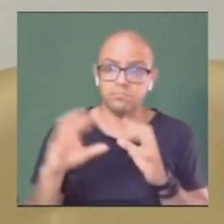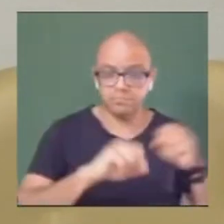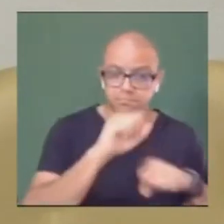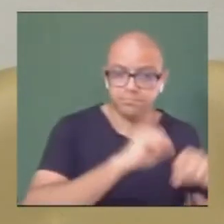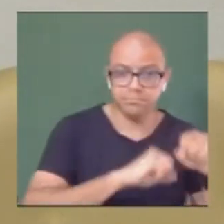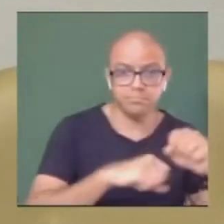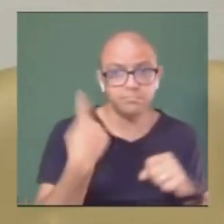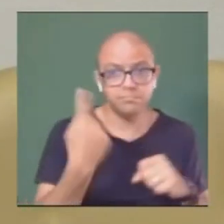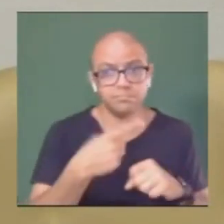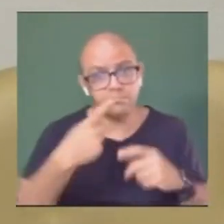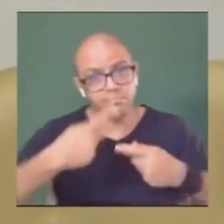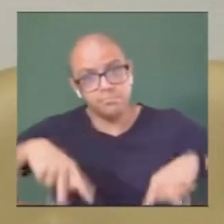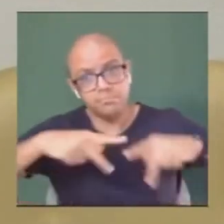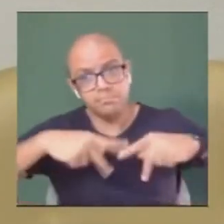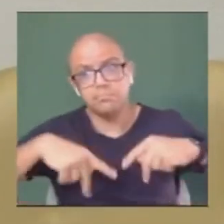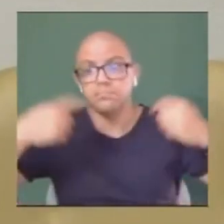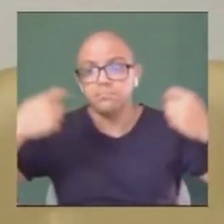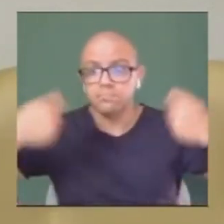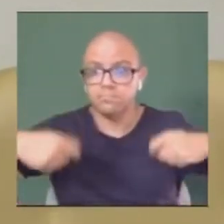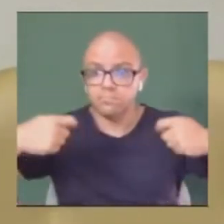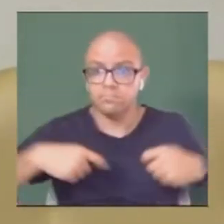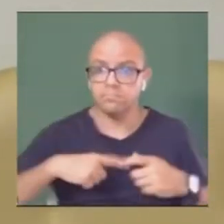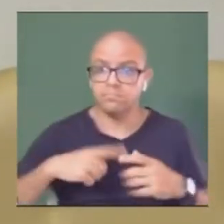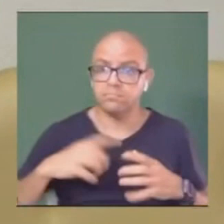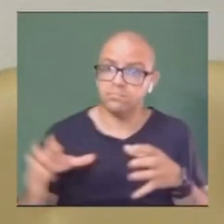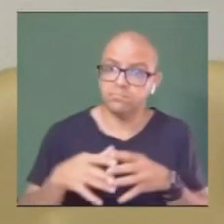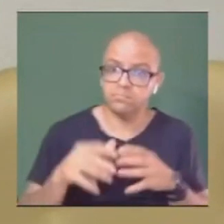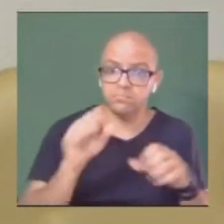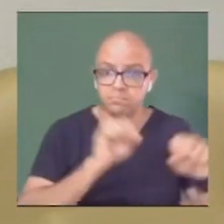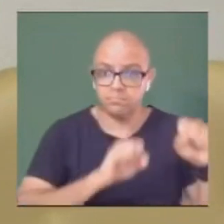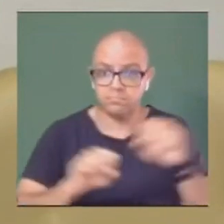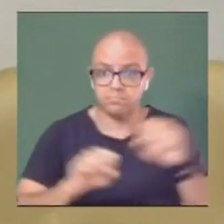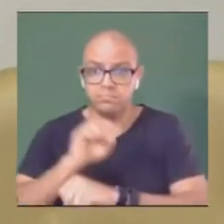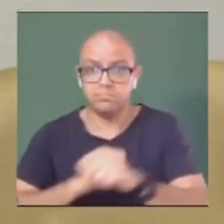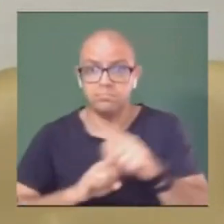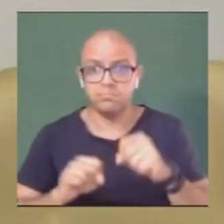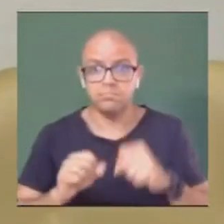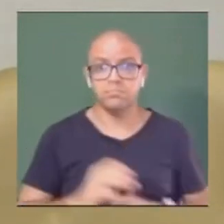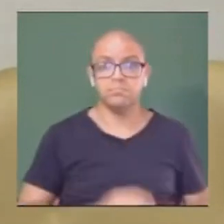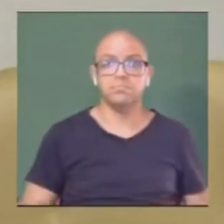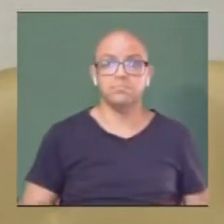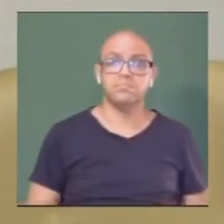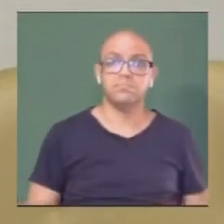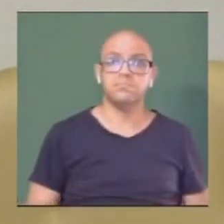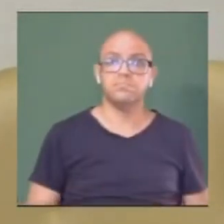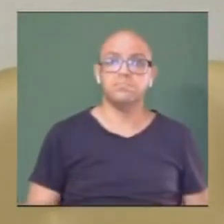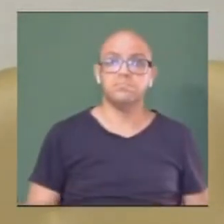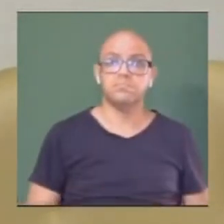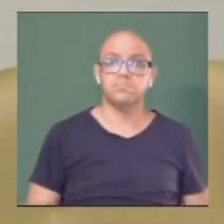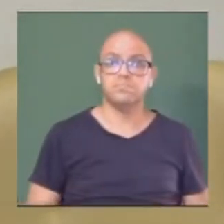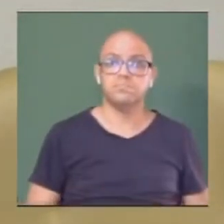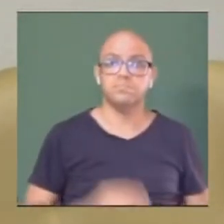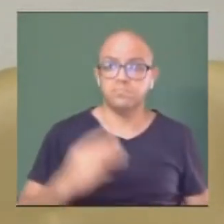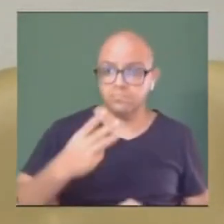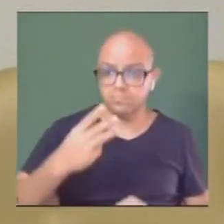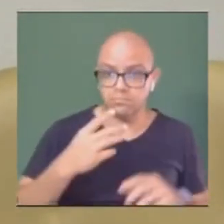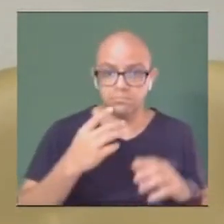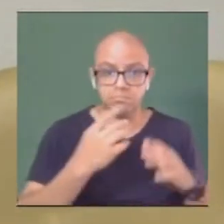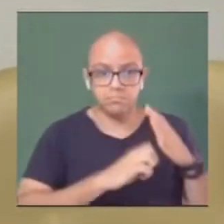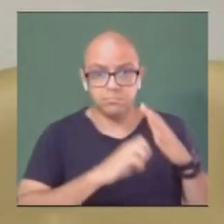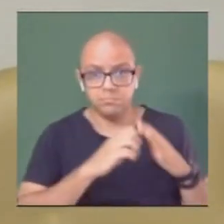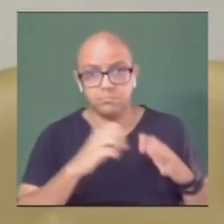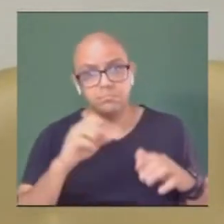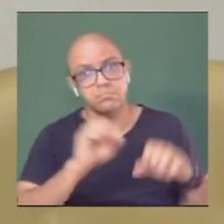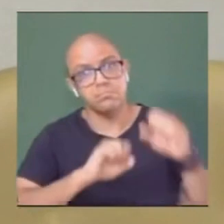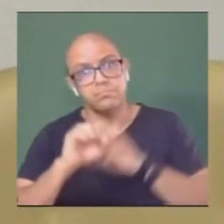mas a gente tem lá as equipes de limpeza trabalhando nas unidades né dessas terceirizadas conveniadas e assim